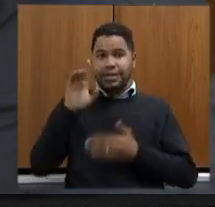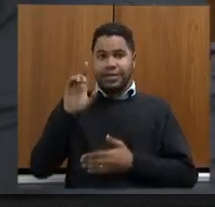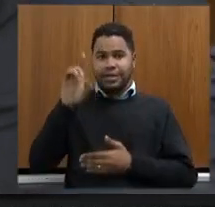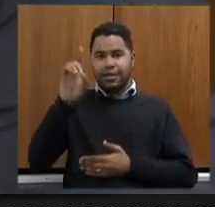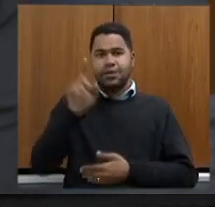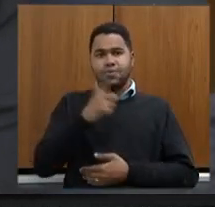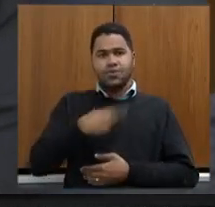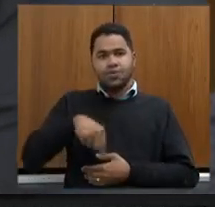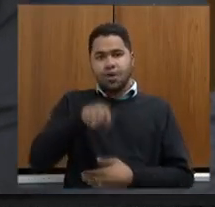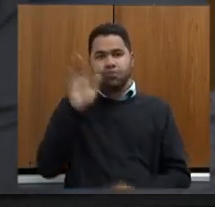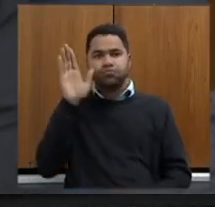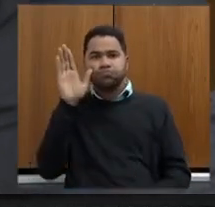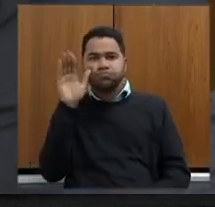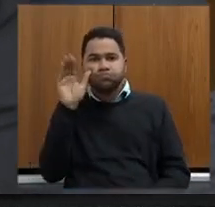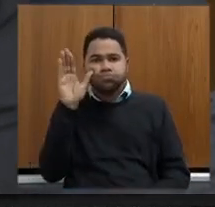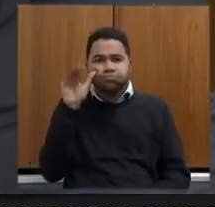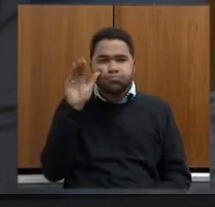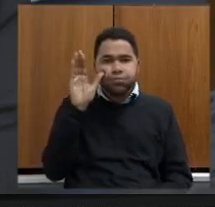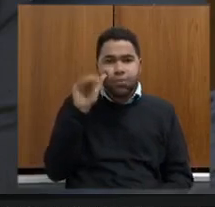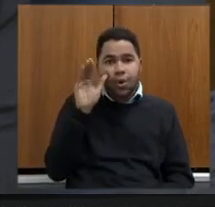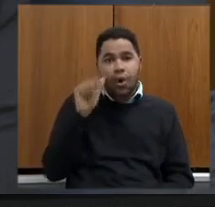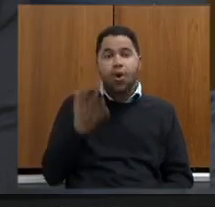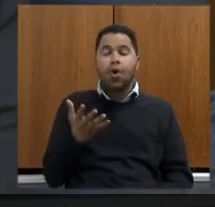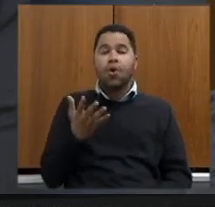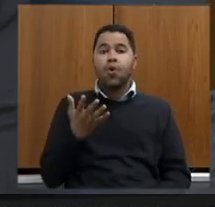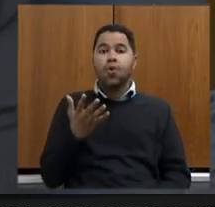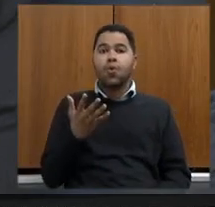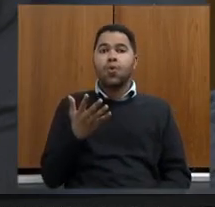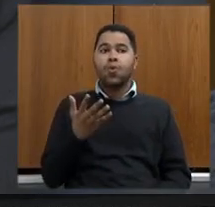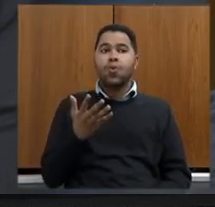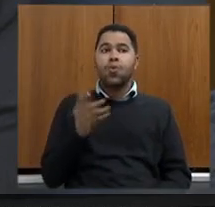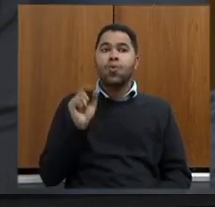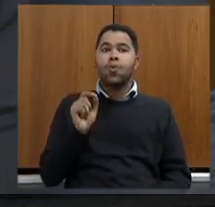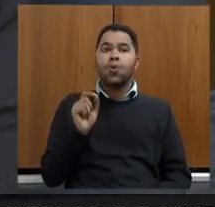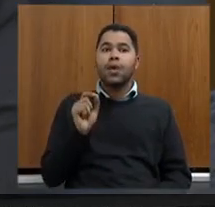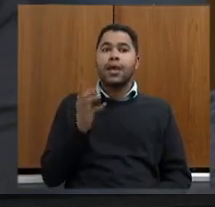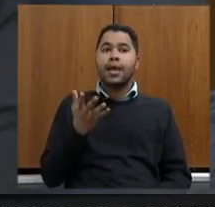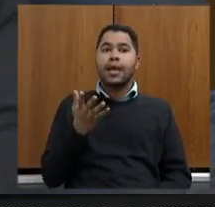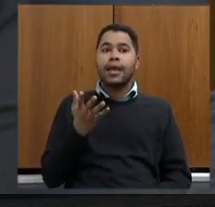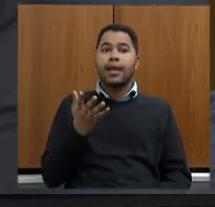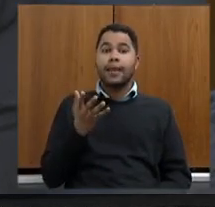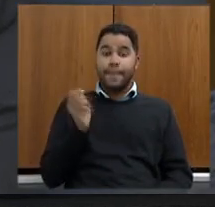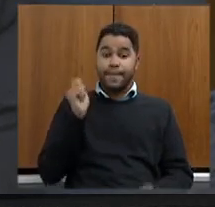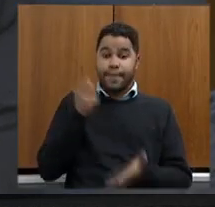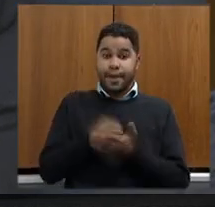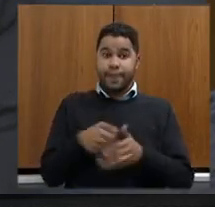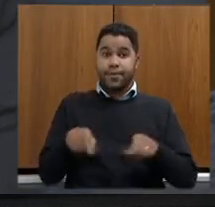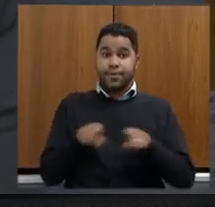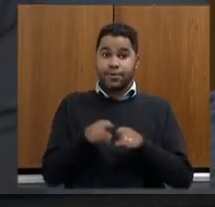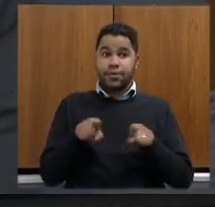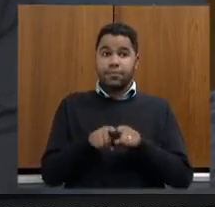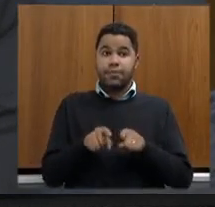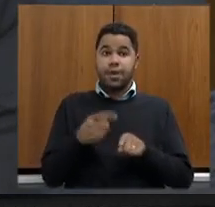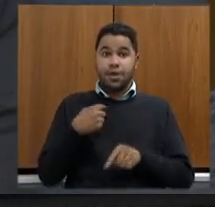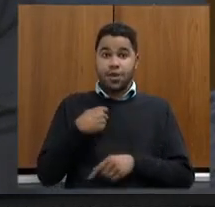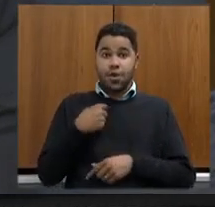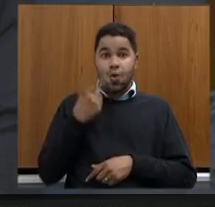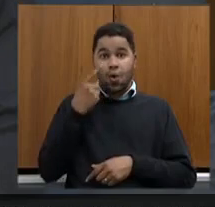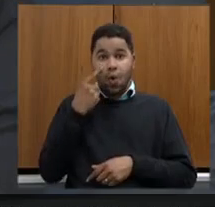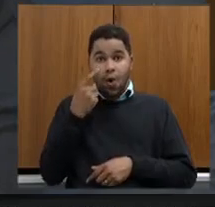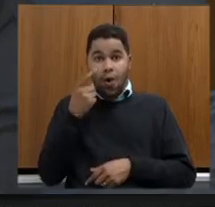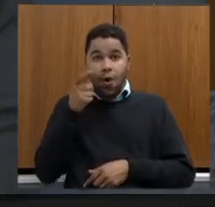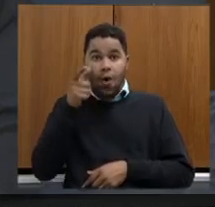nós observamos os municípios numa condição muito melhor e falando de pagamento também que eu pude obs é